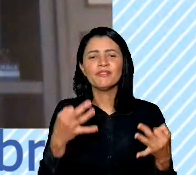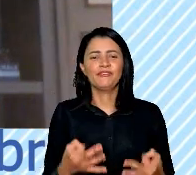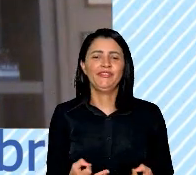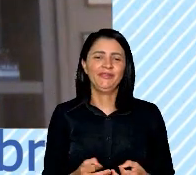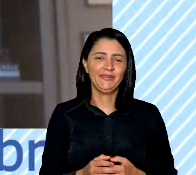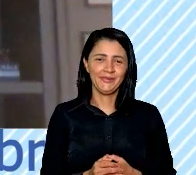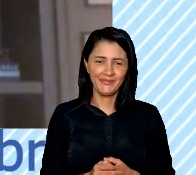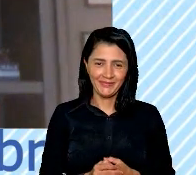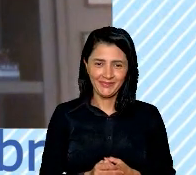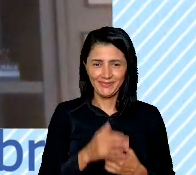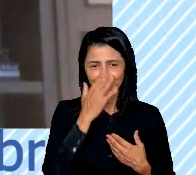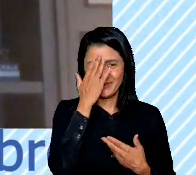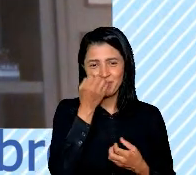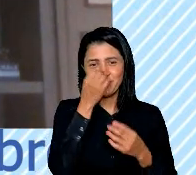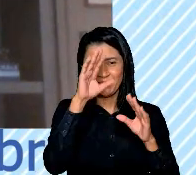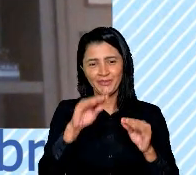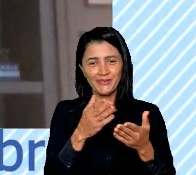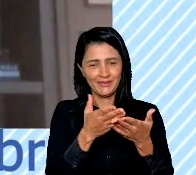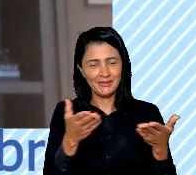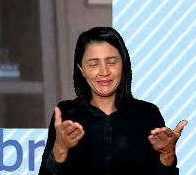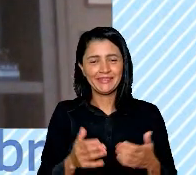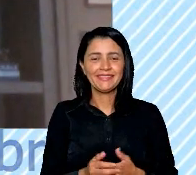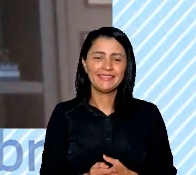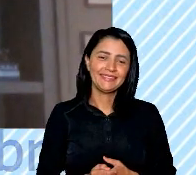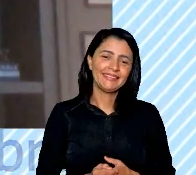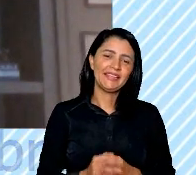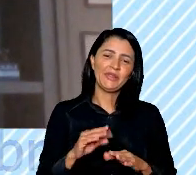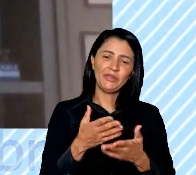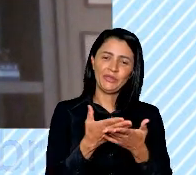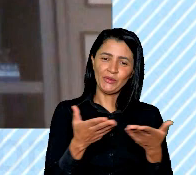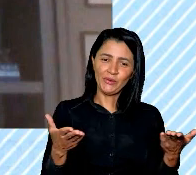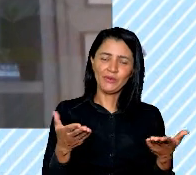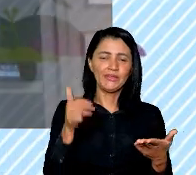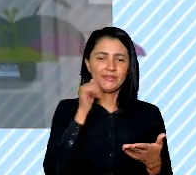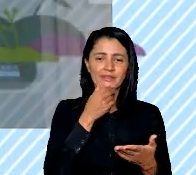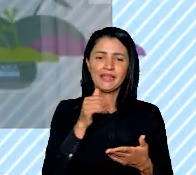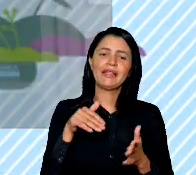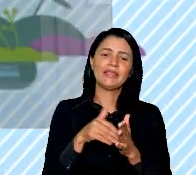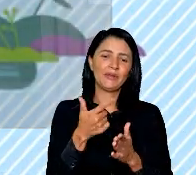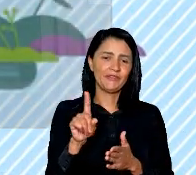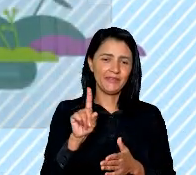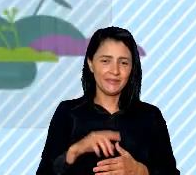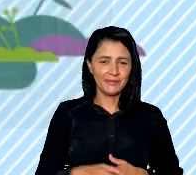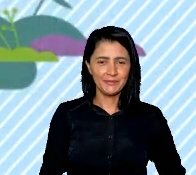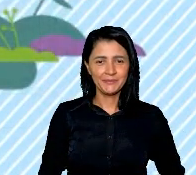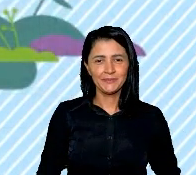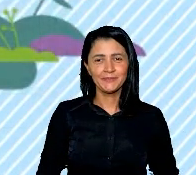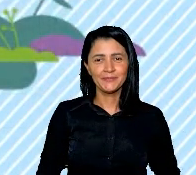Muito boa noite a todos, e todas e todes, e até uma próxima.